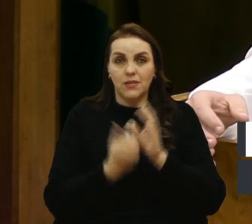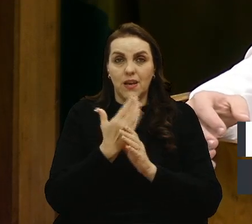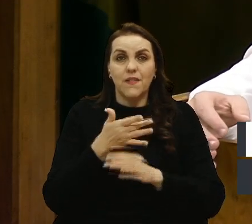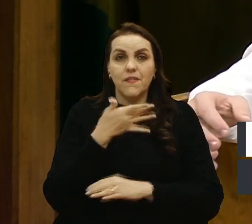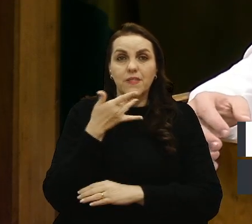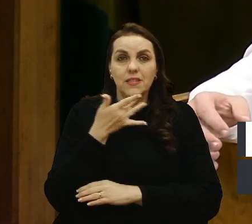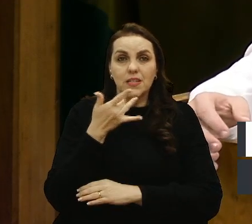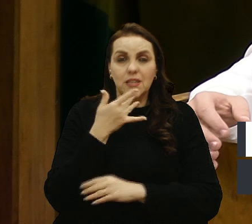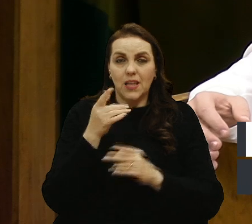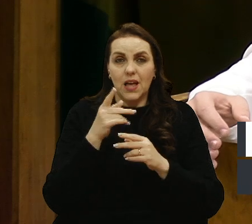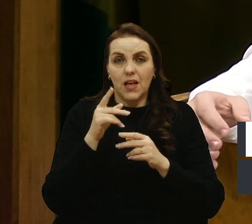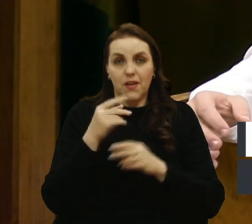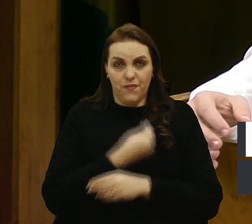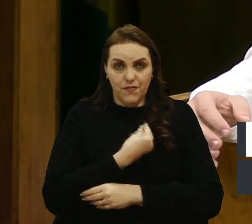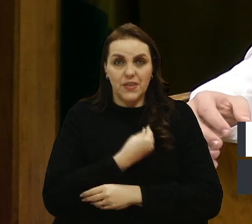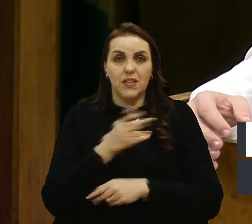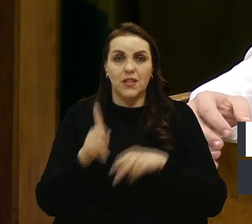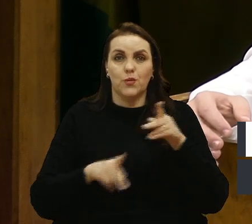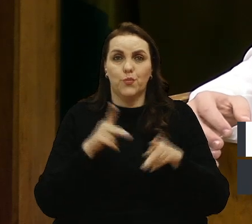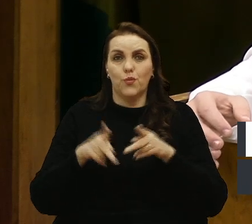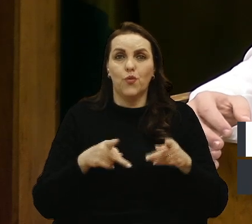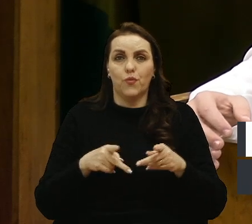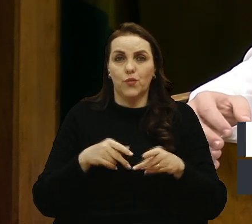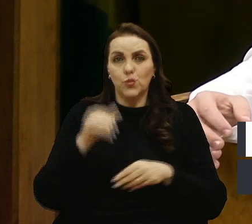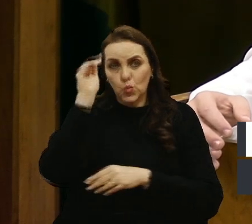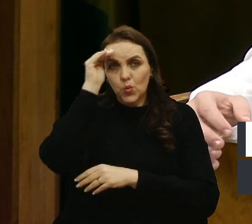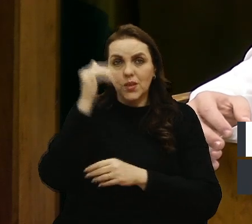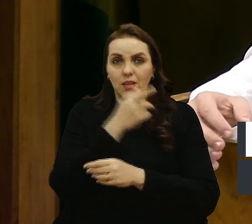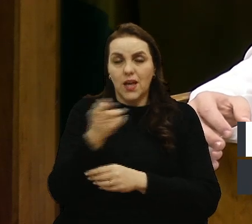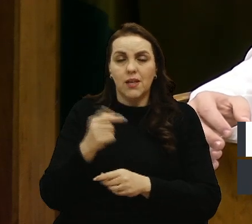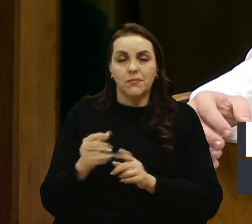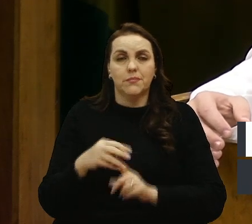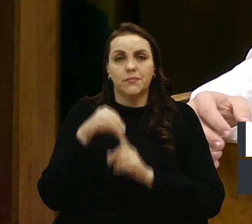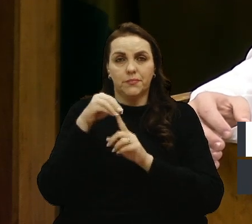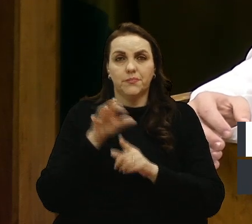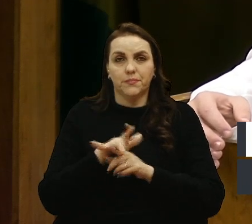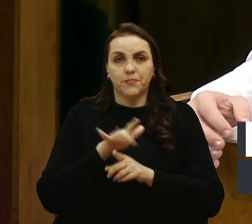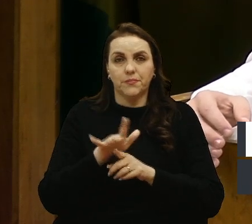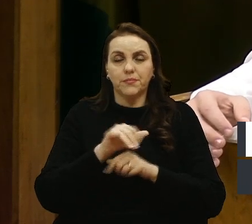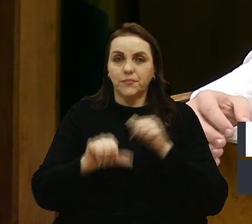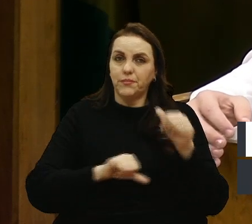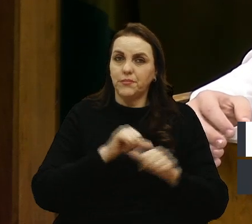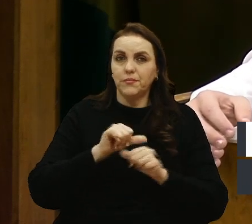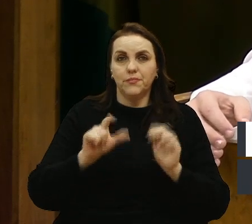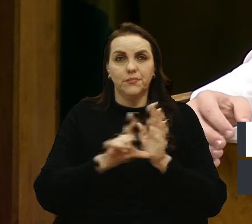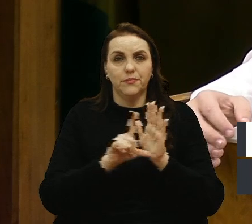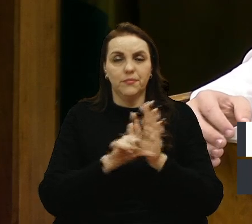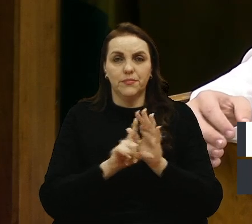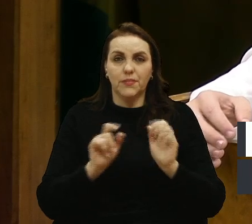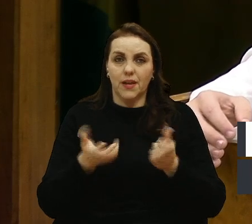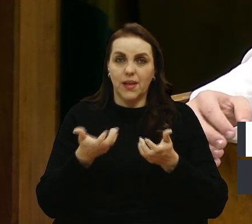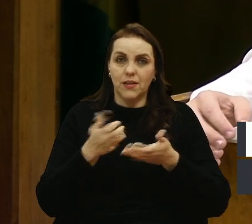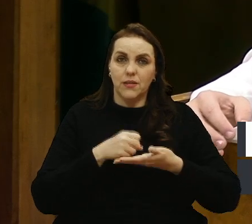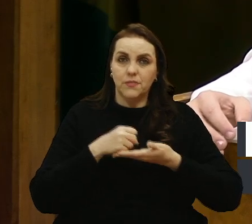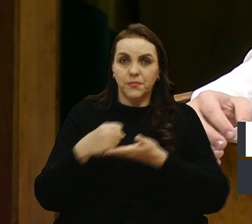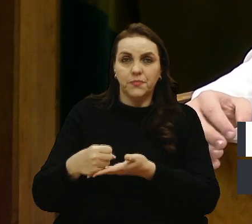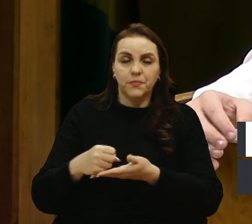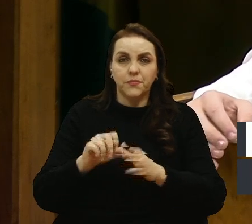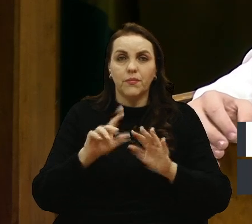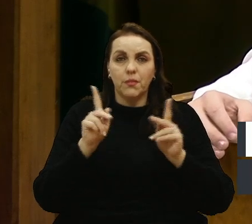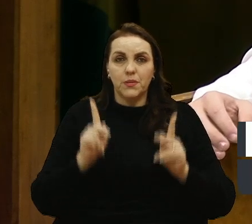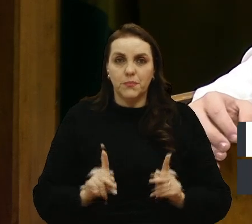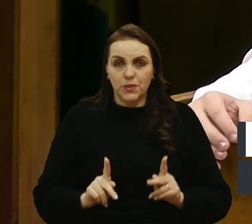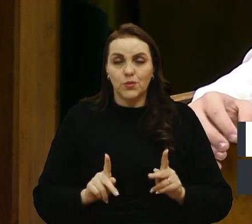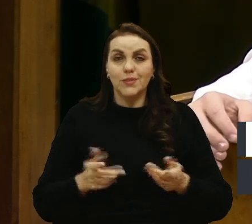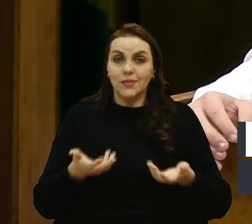do povo, escutar o povo nas suas principais demandas e modificar legislações a fim de dar amparo para essas pessoas